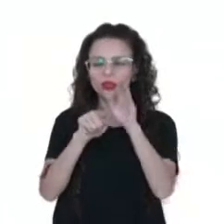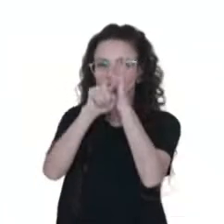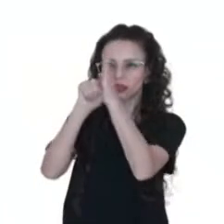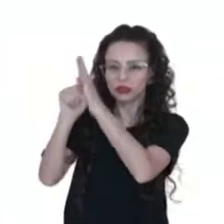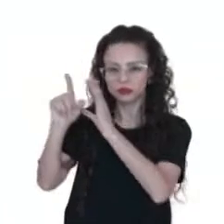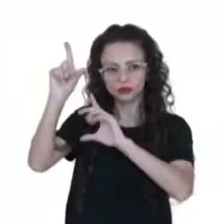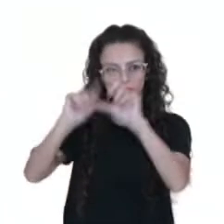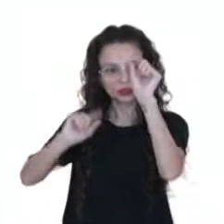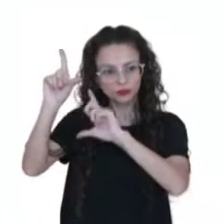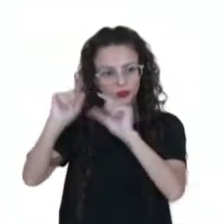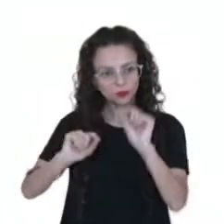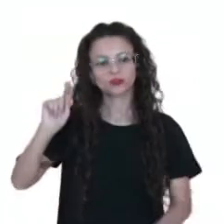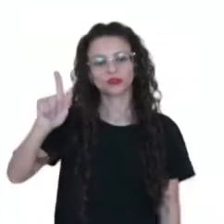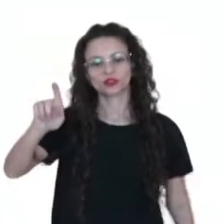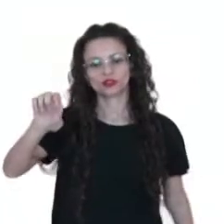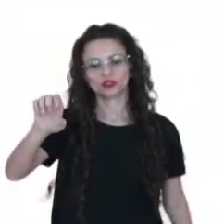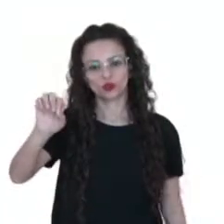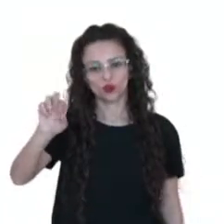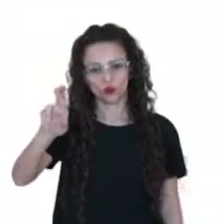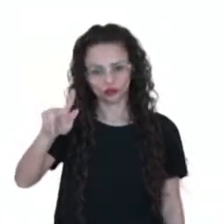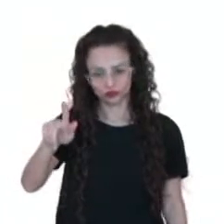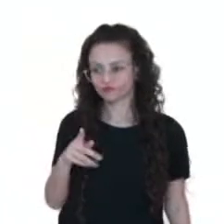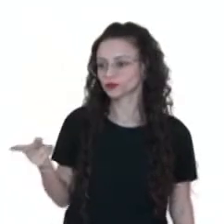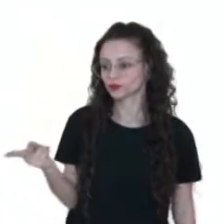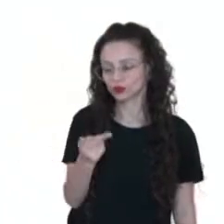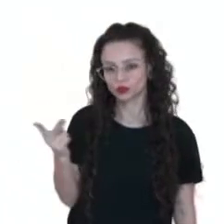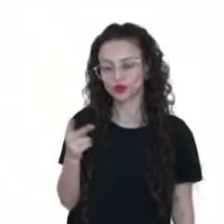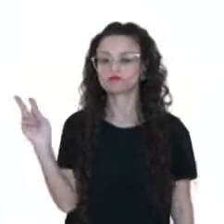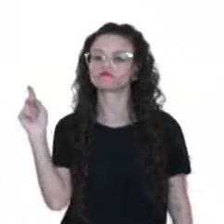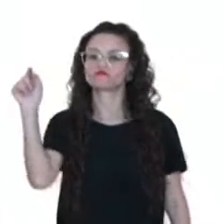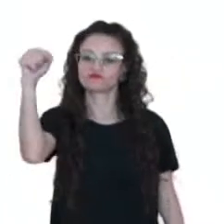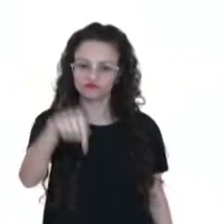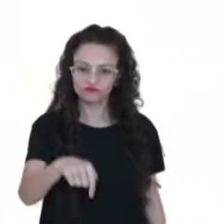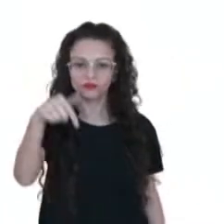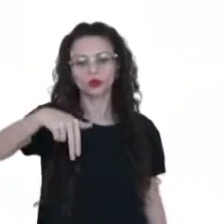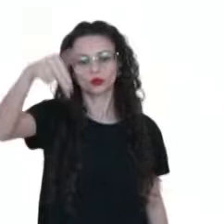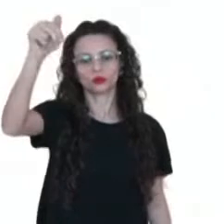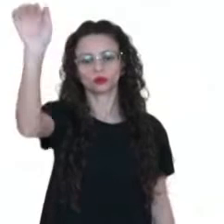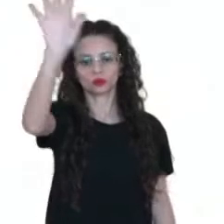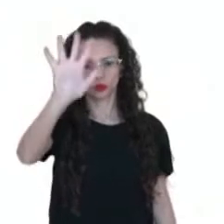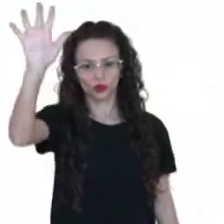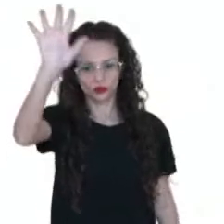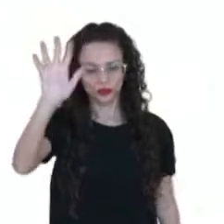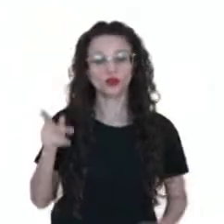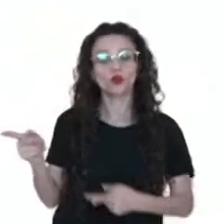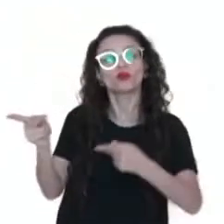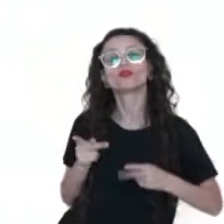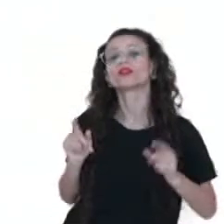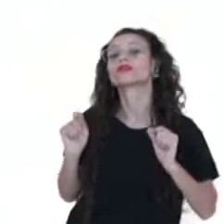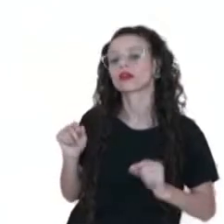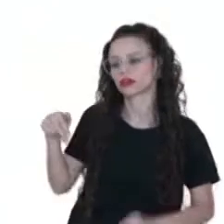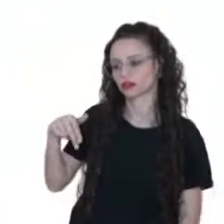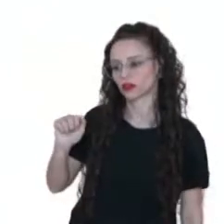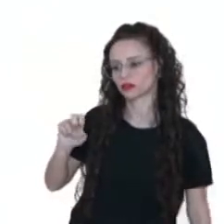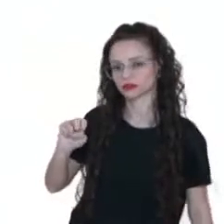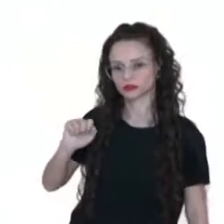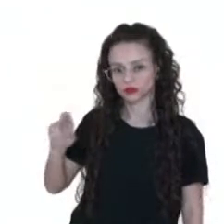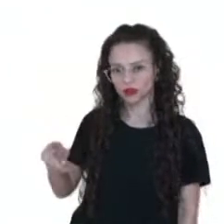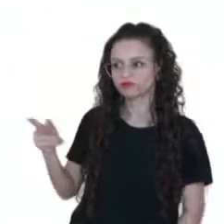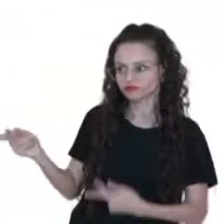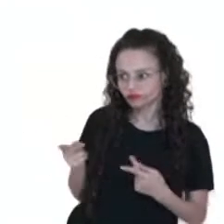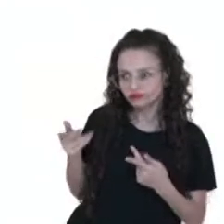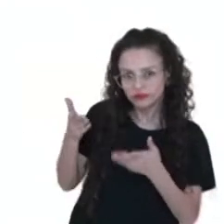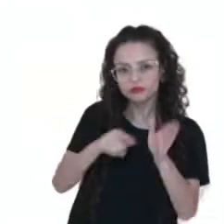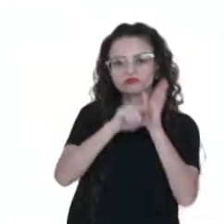Georg Marggraf. Os dois vieram para o Nordeste do país a convite de Maurício de Nassau e colaboraram